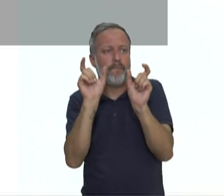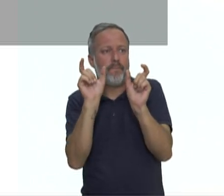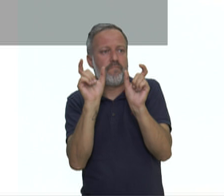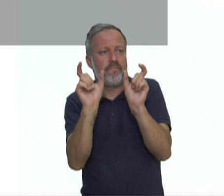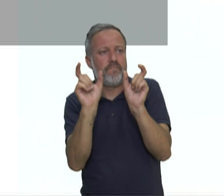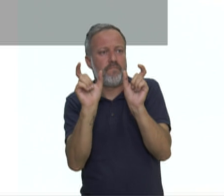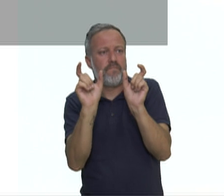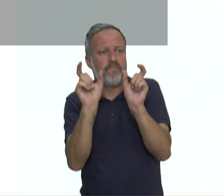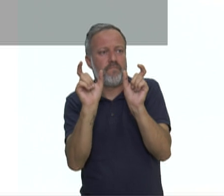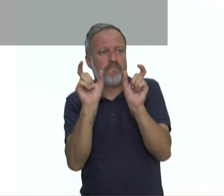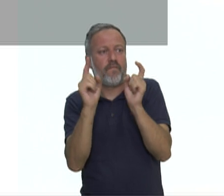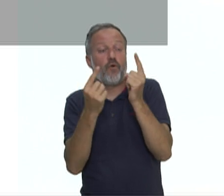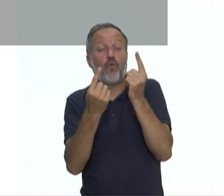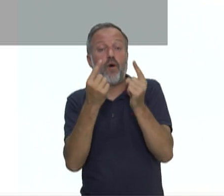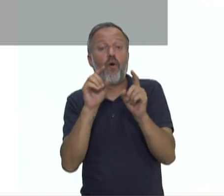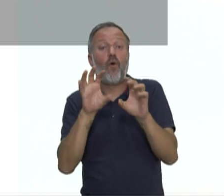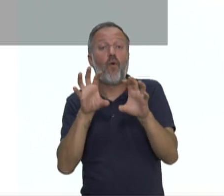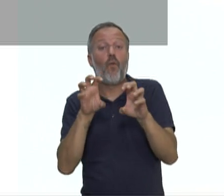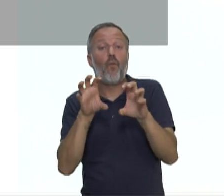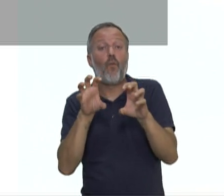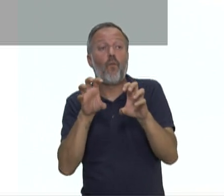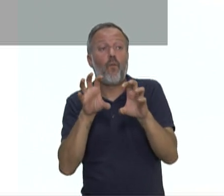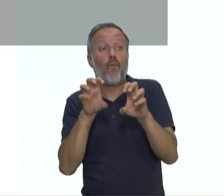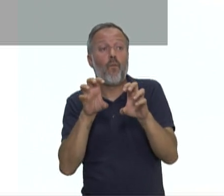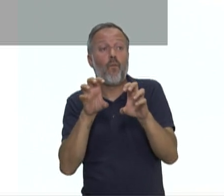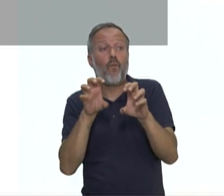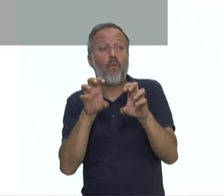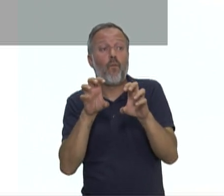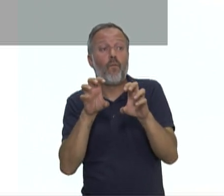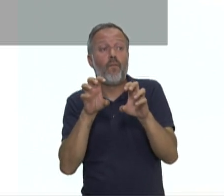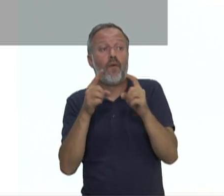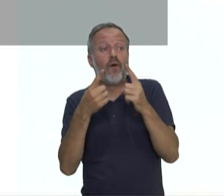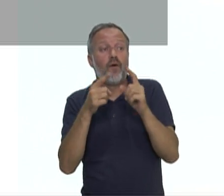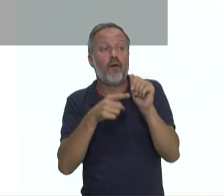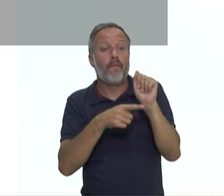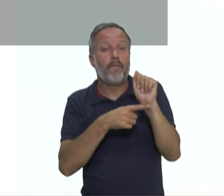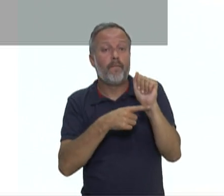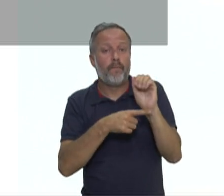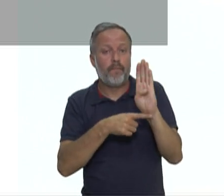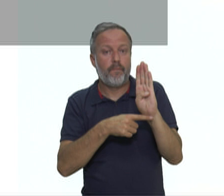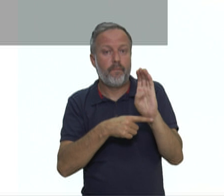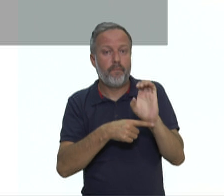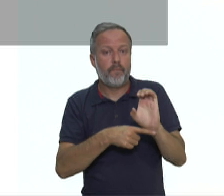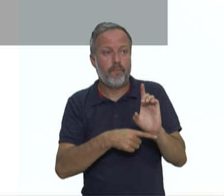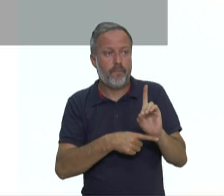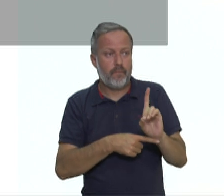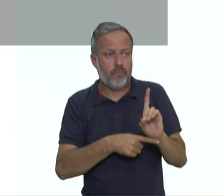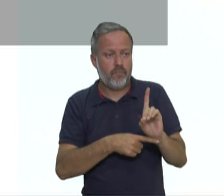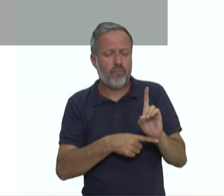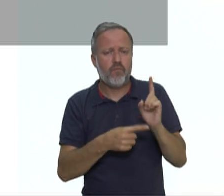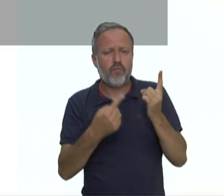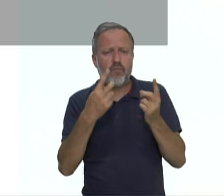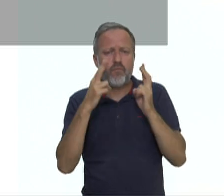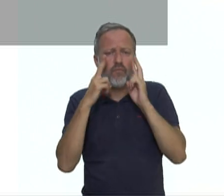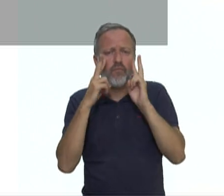X? Sabendo que ele é isótopo do cálcio e isótono do potássio. Resolve aí e a gente já conversa.